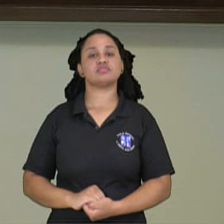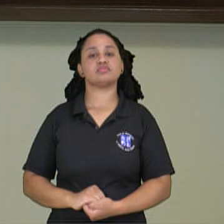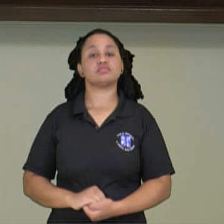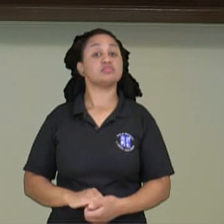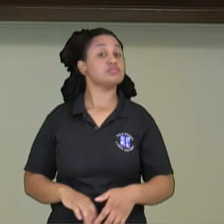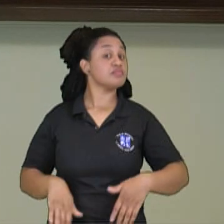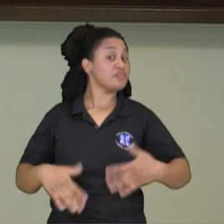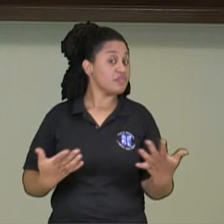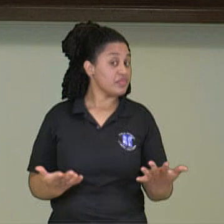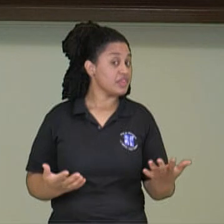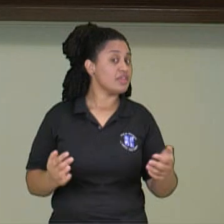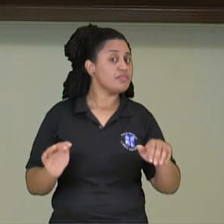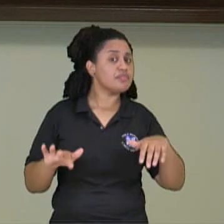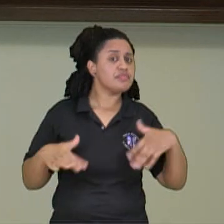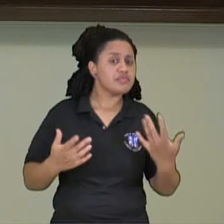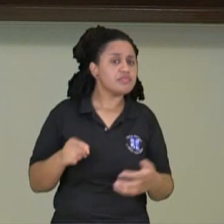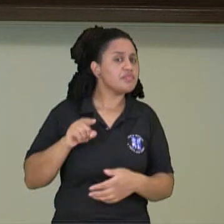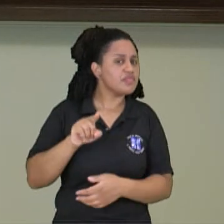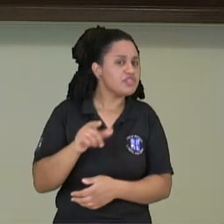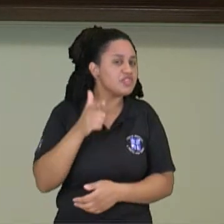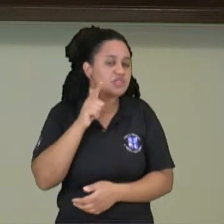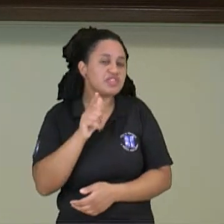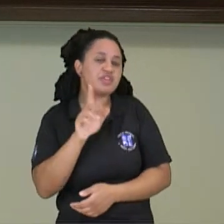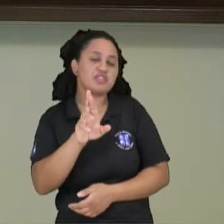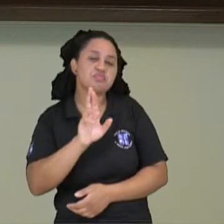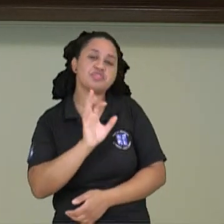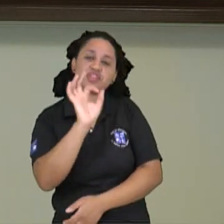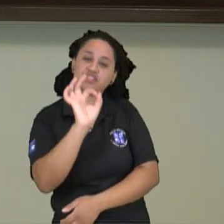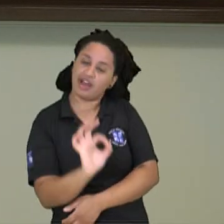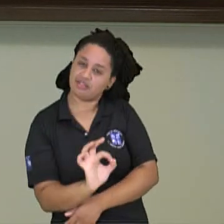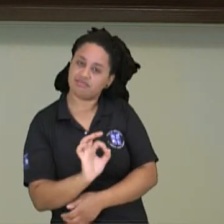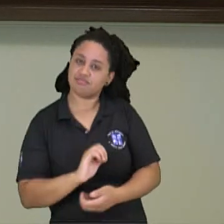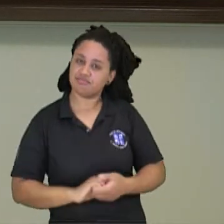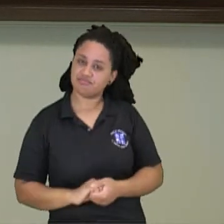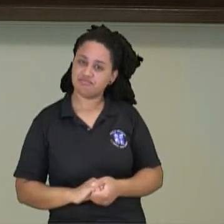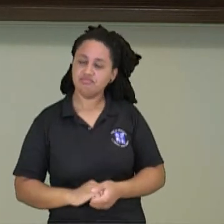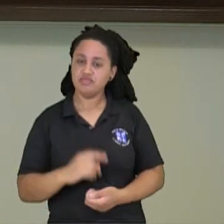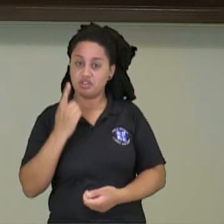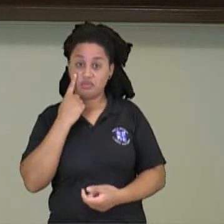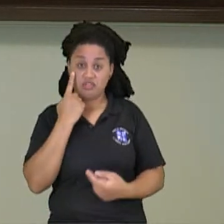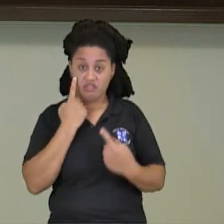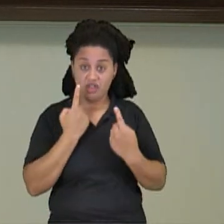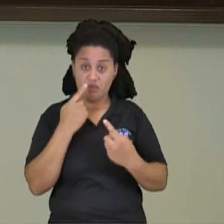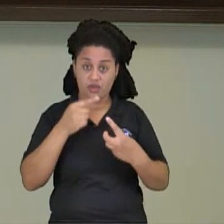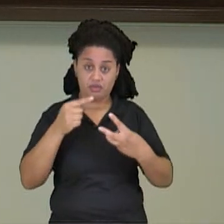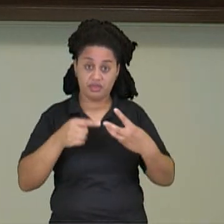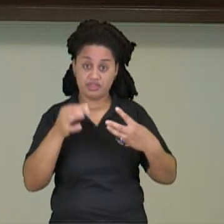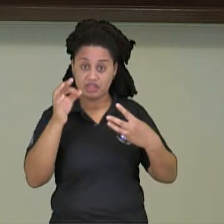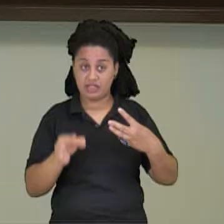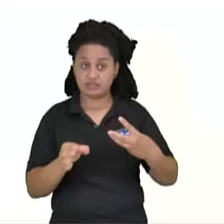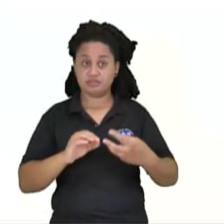E aí, será que você acertou essa questão? Vamos conferir?